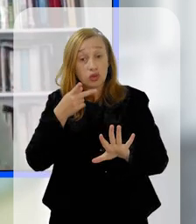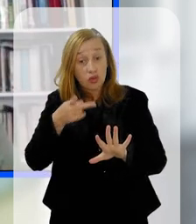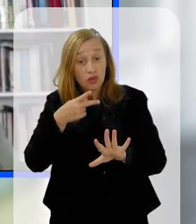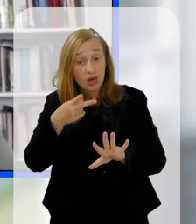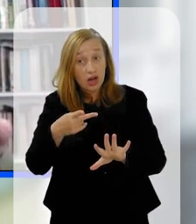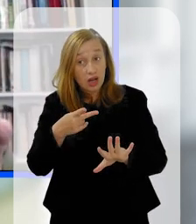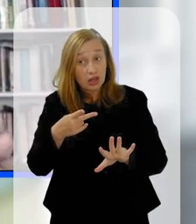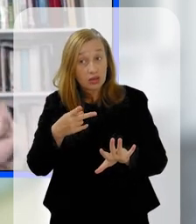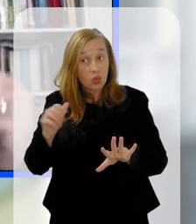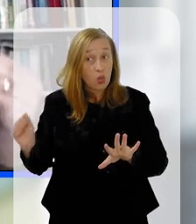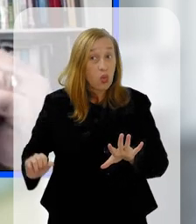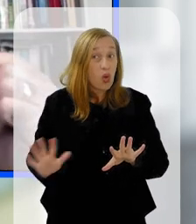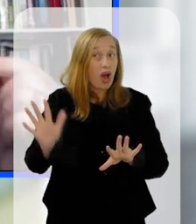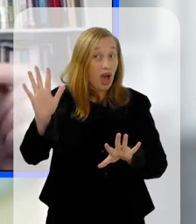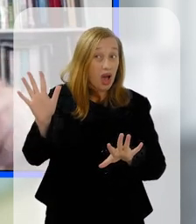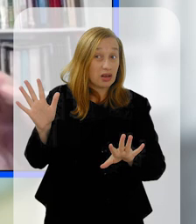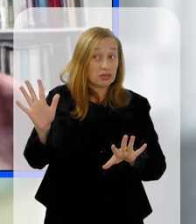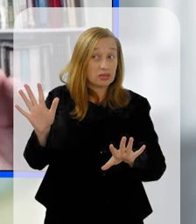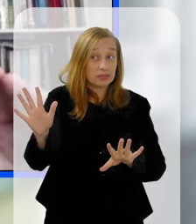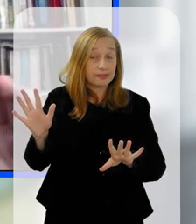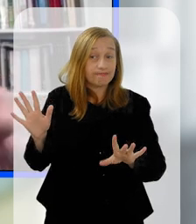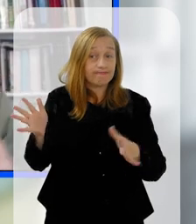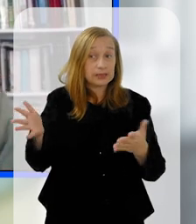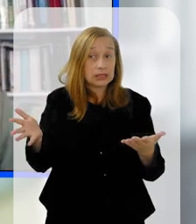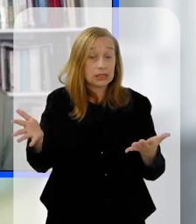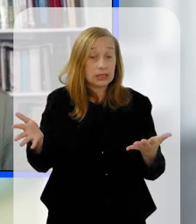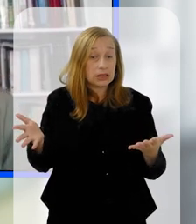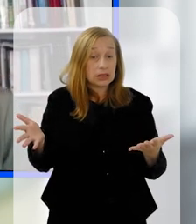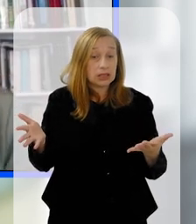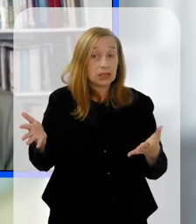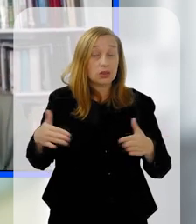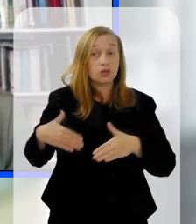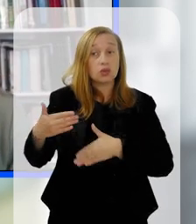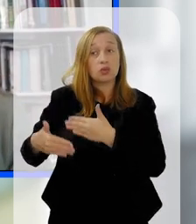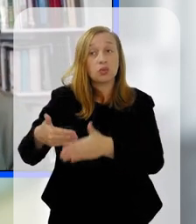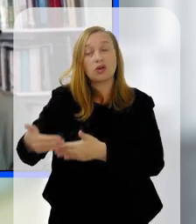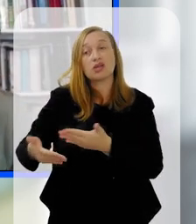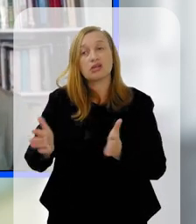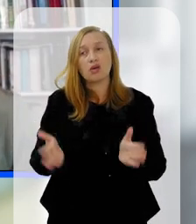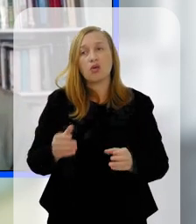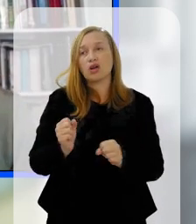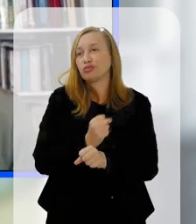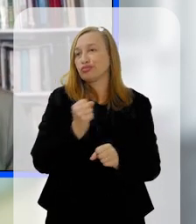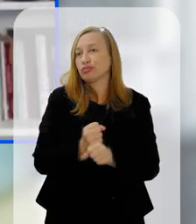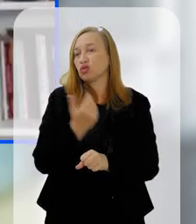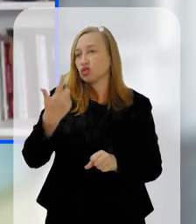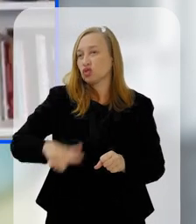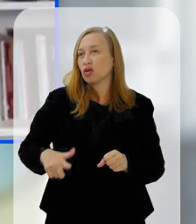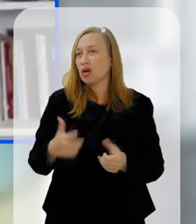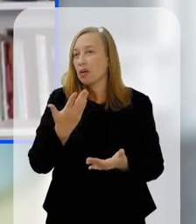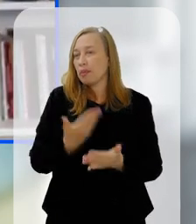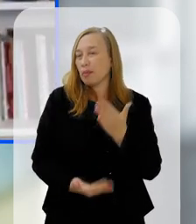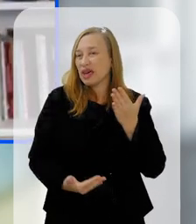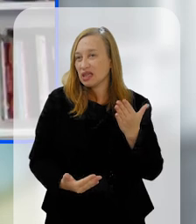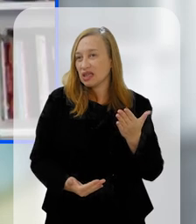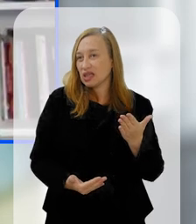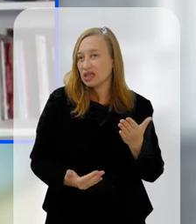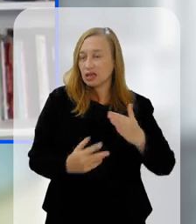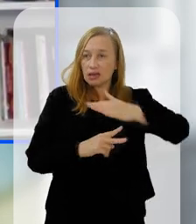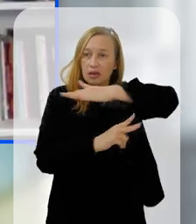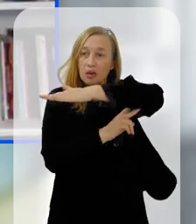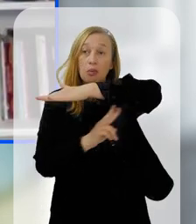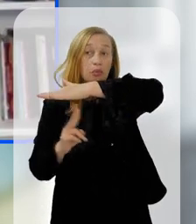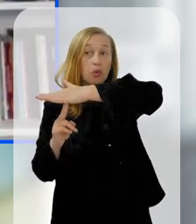sustentável, né? É que, quando eu estou me referindo ao mais caro, é que no processo agora de reconstrução